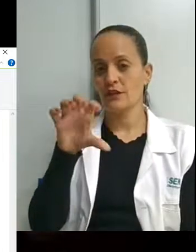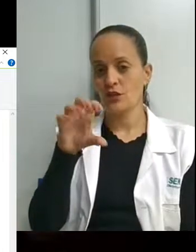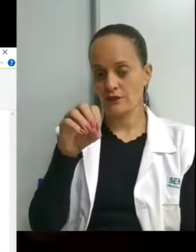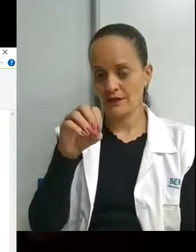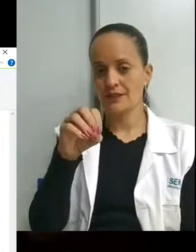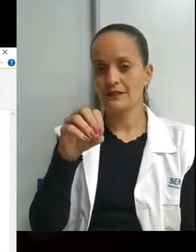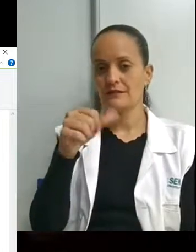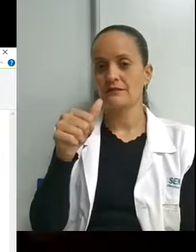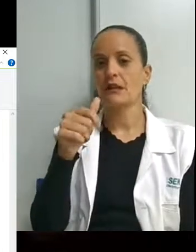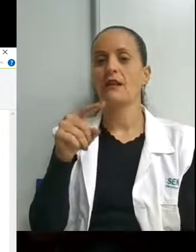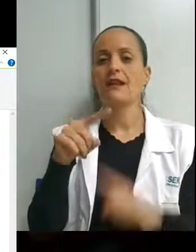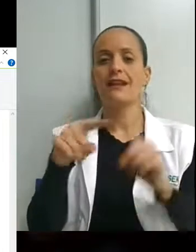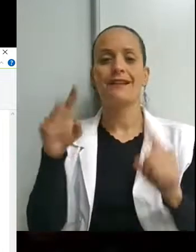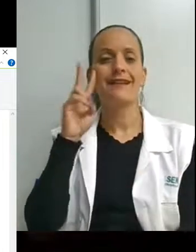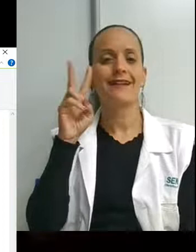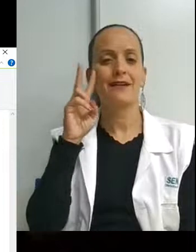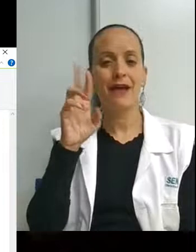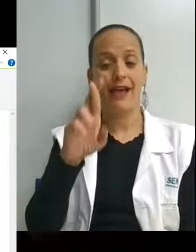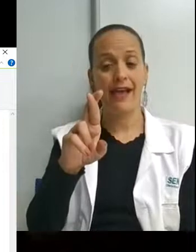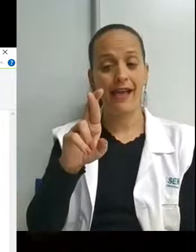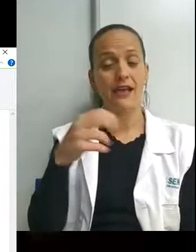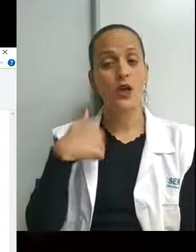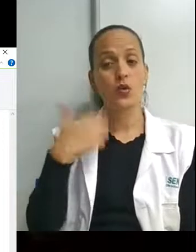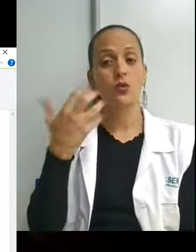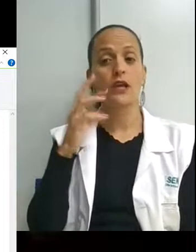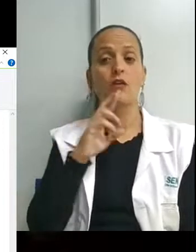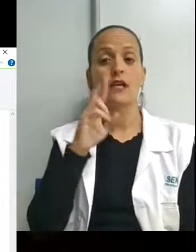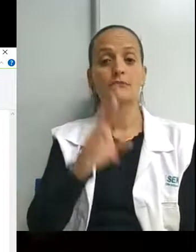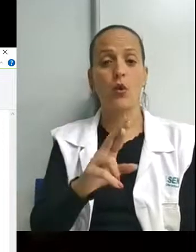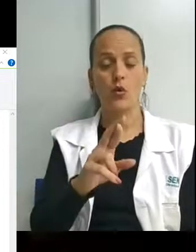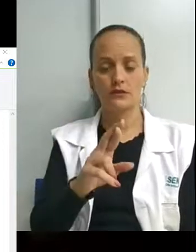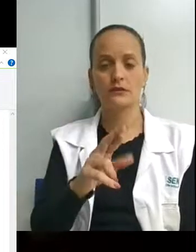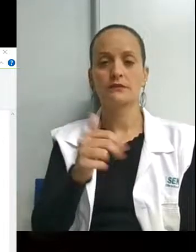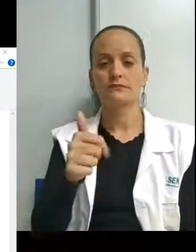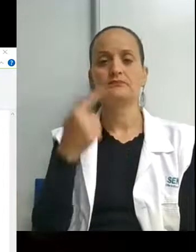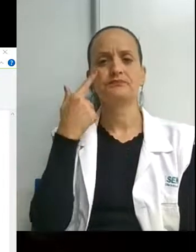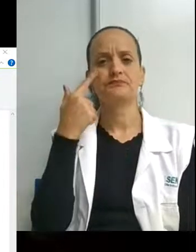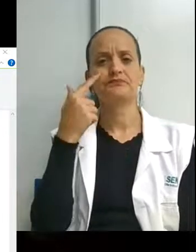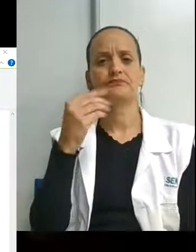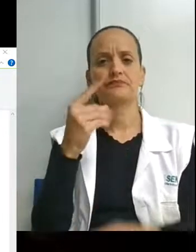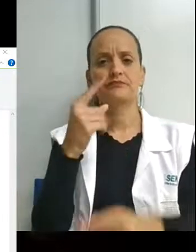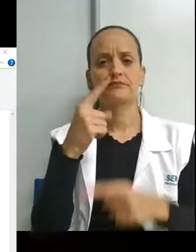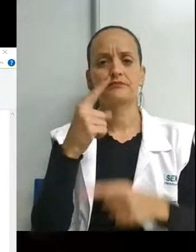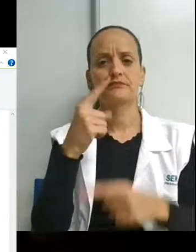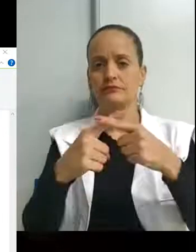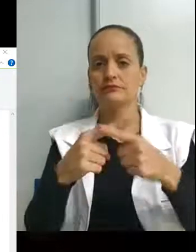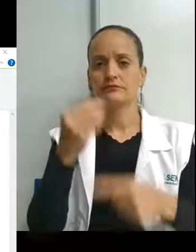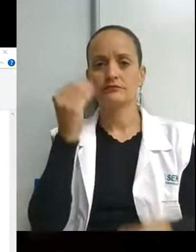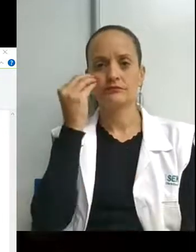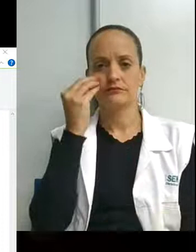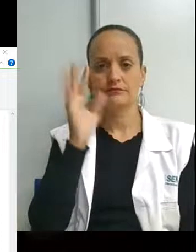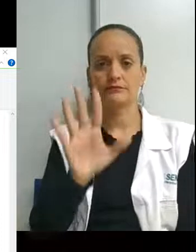Esse R é o que a gente quer descobrir, certo? Então, vou multiplicar aqui, ó, 220 por 220,